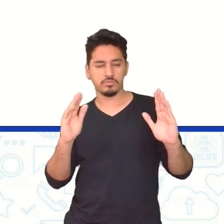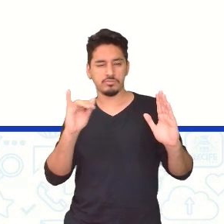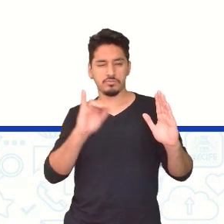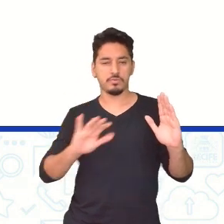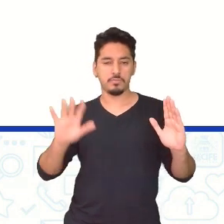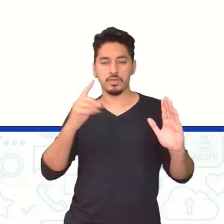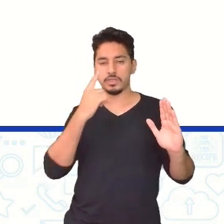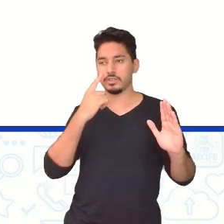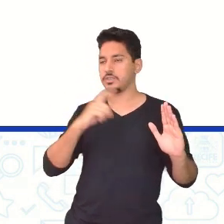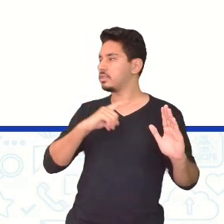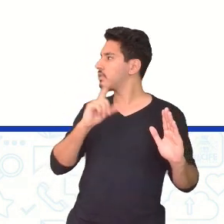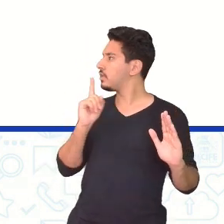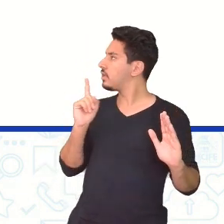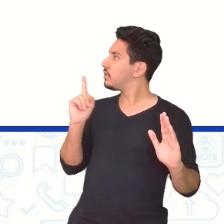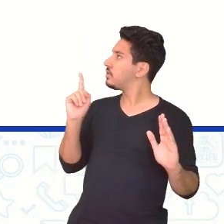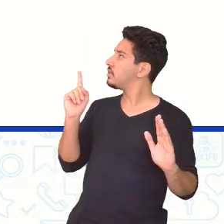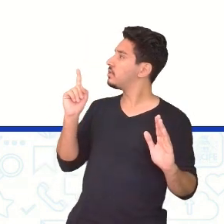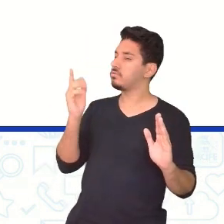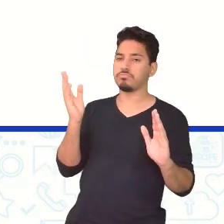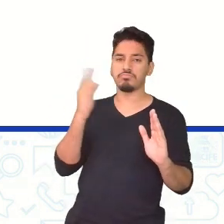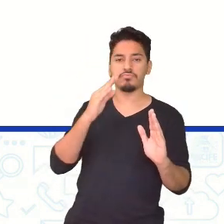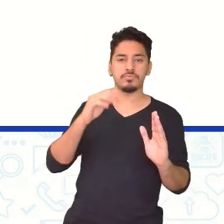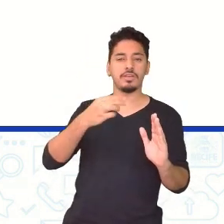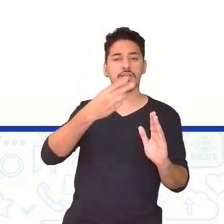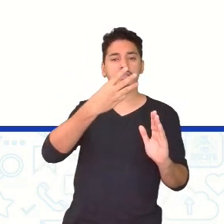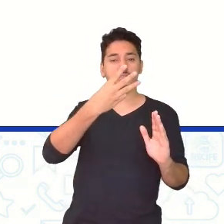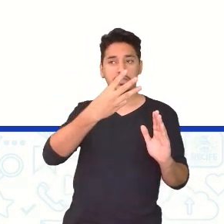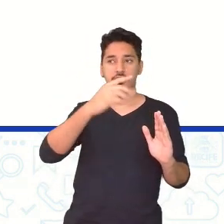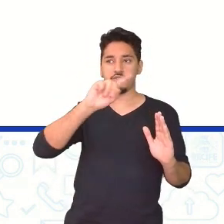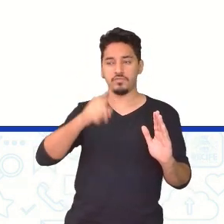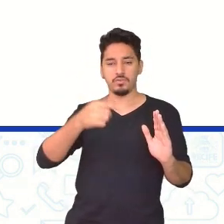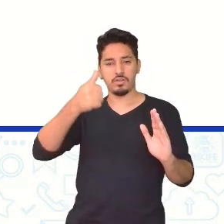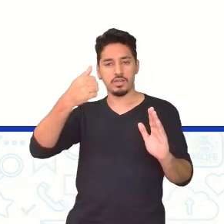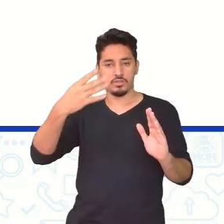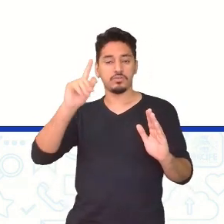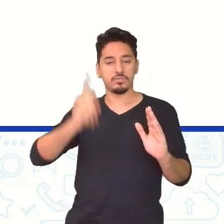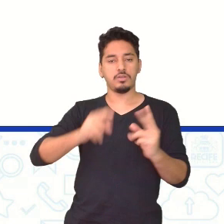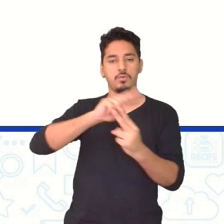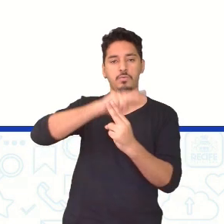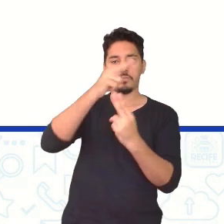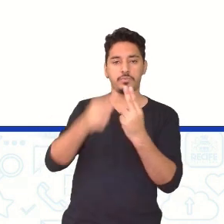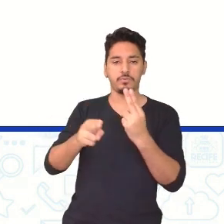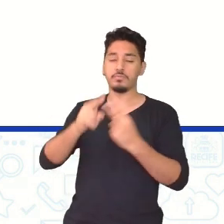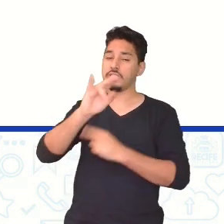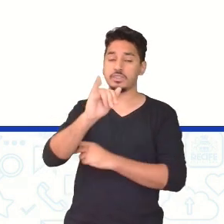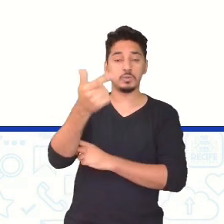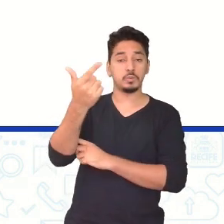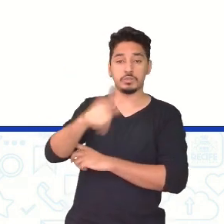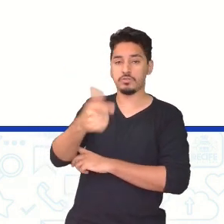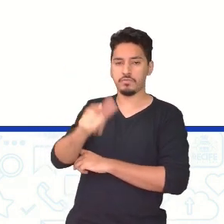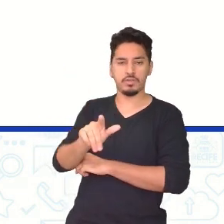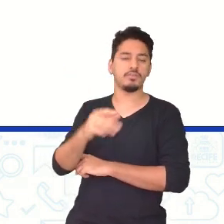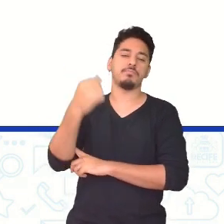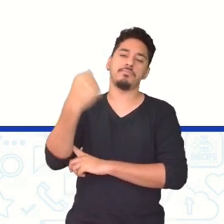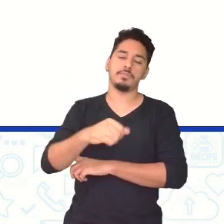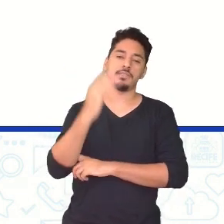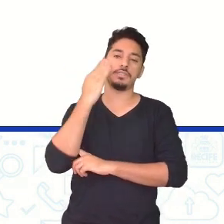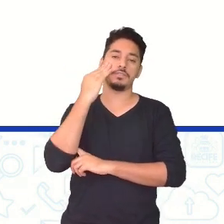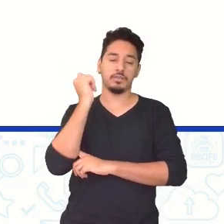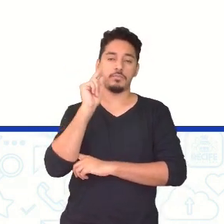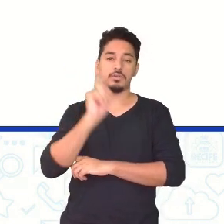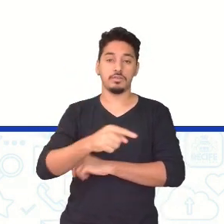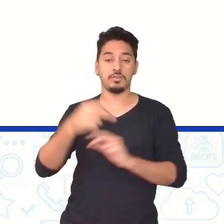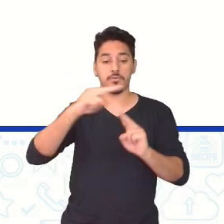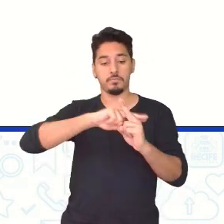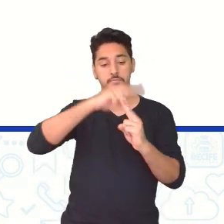colocou dado, π é aproximadamente 3,14. Se ele não desce na questão, você já tem que saber que π